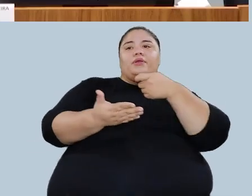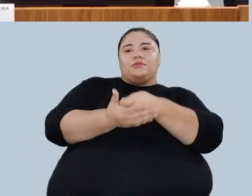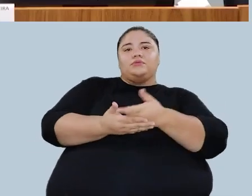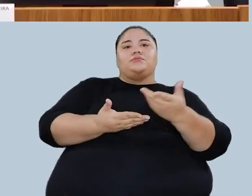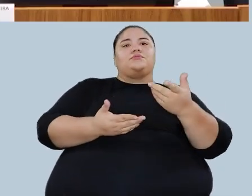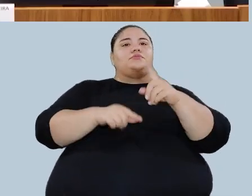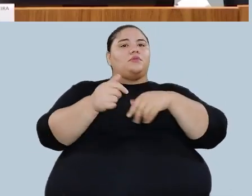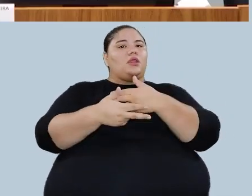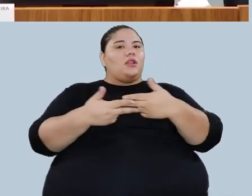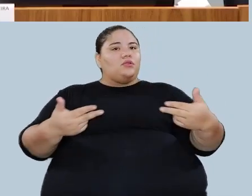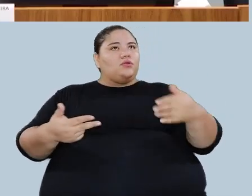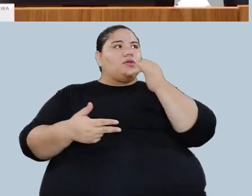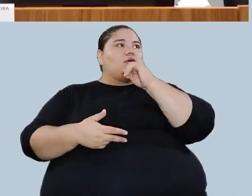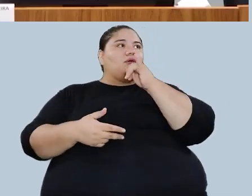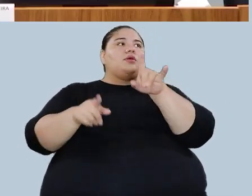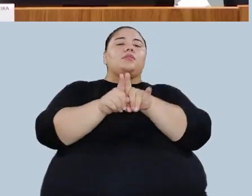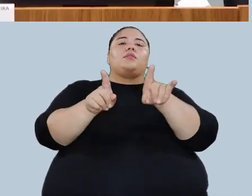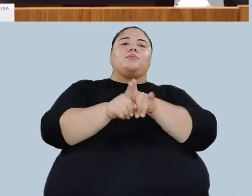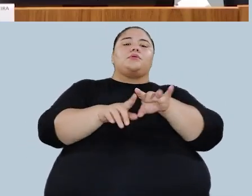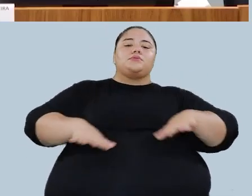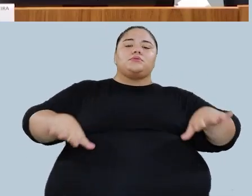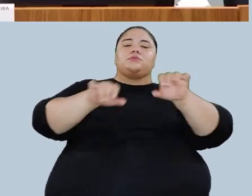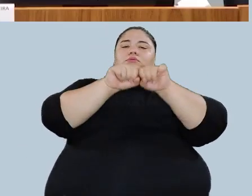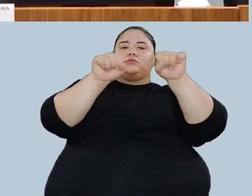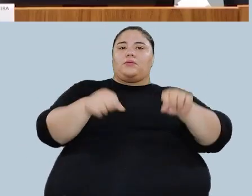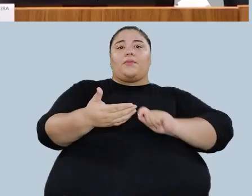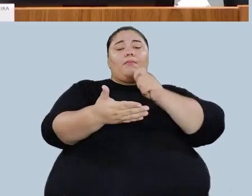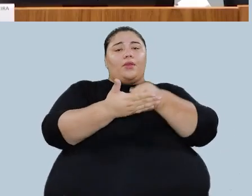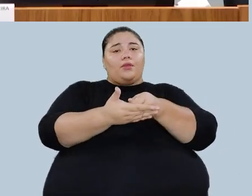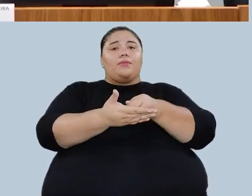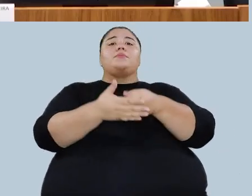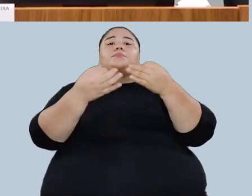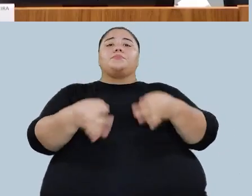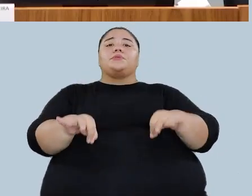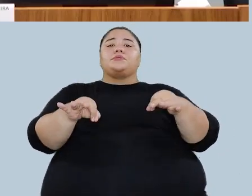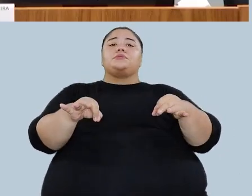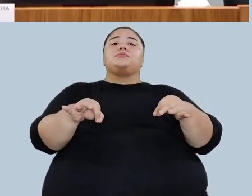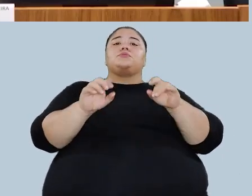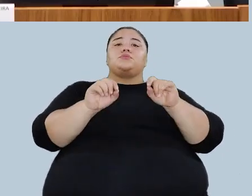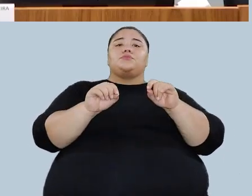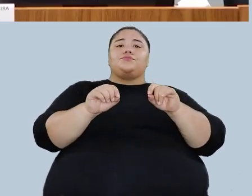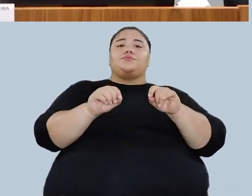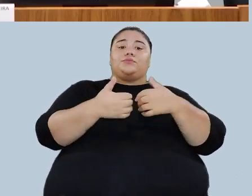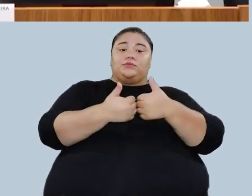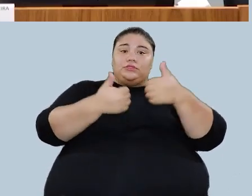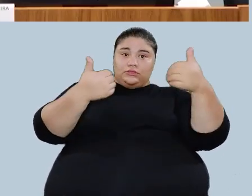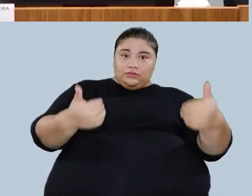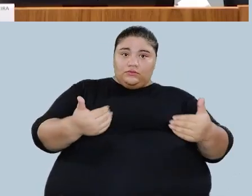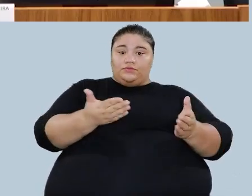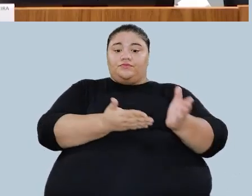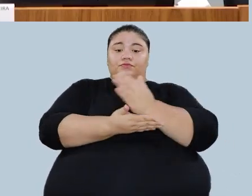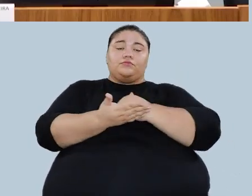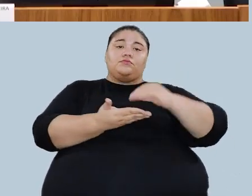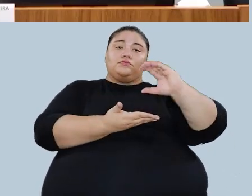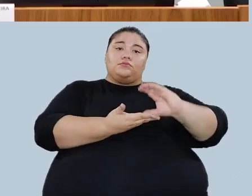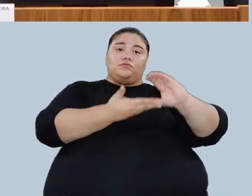pagamentos eletrônicos, as instituições operadoras de sistemas de pagamentos, deverão segregar e recolher ao Comitê Gestor do IBS